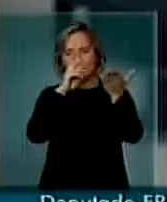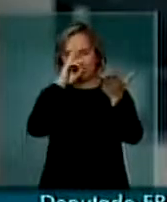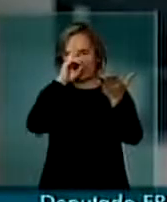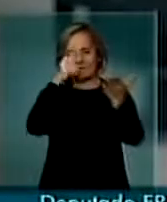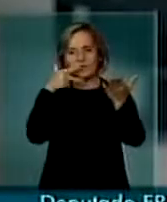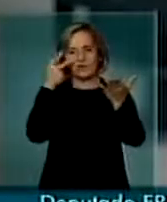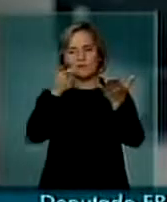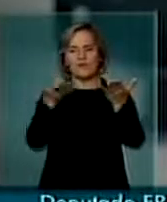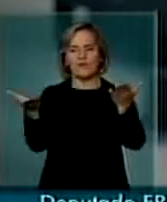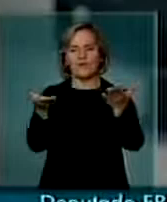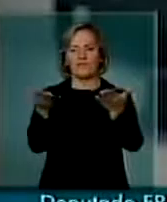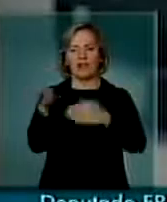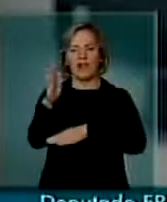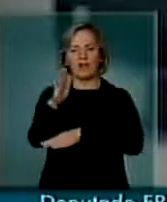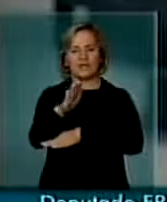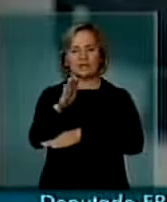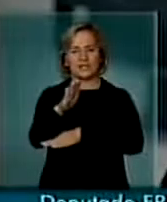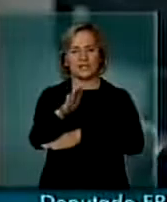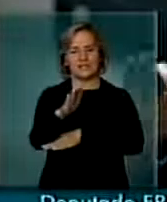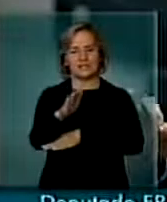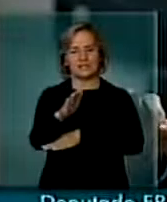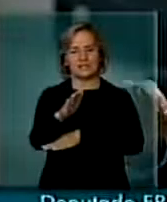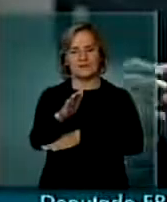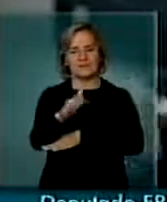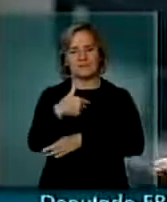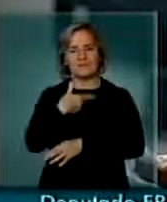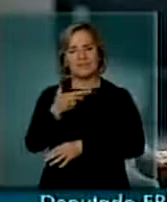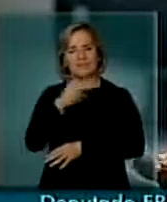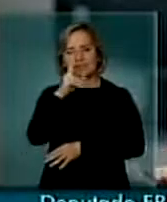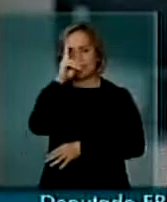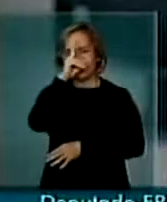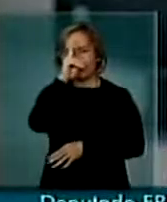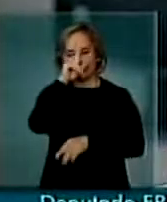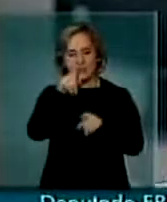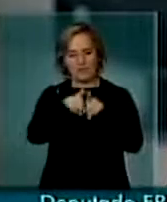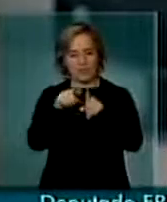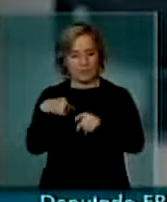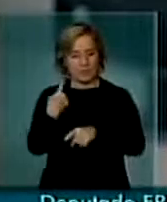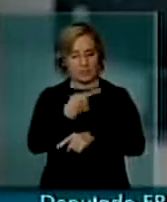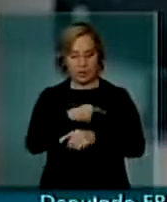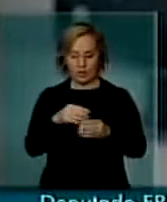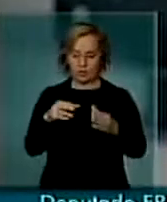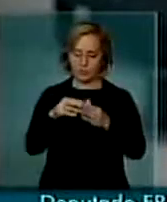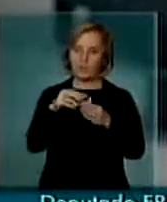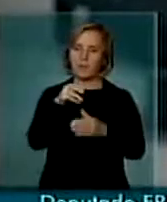nesta oportunidade. Queria lembrar que nós, do PMDB,